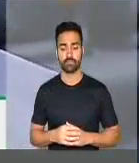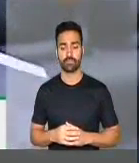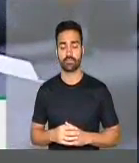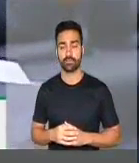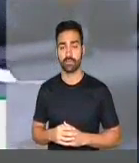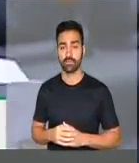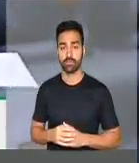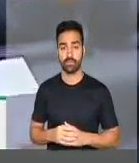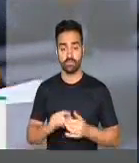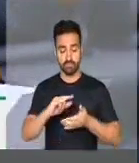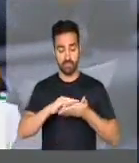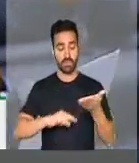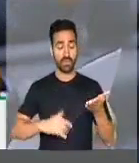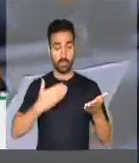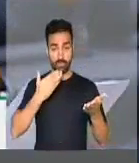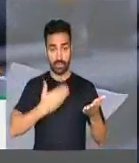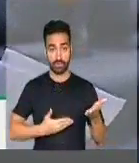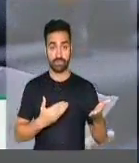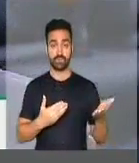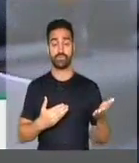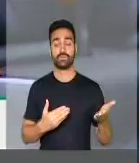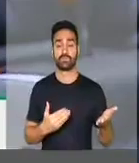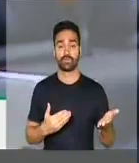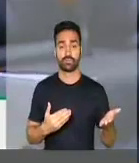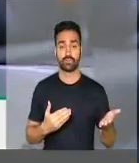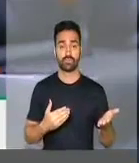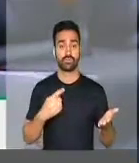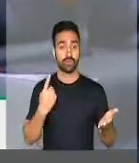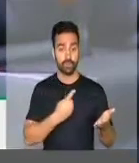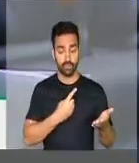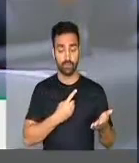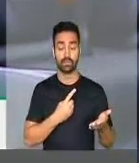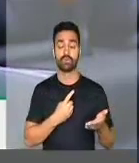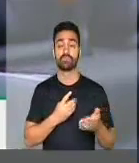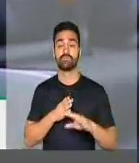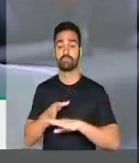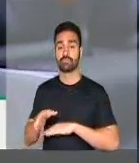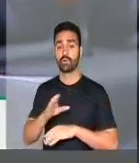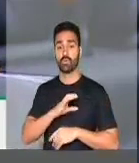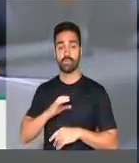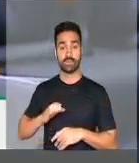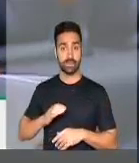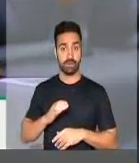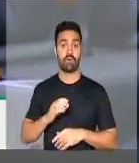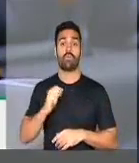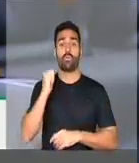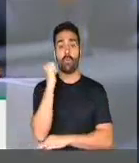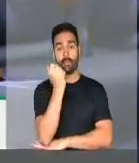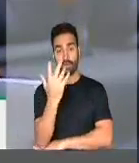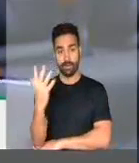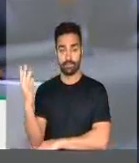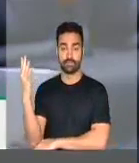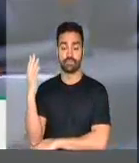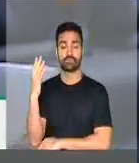o requerimento que nós estamos dando entrada na Comissão de Meio Ambiente